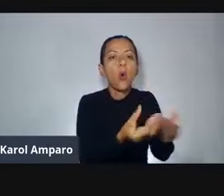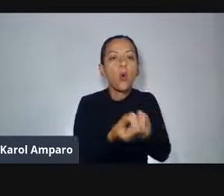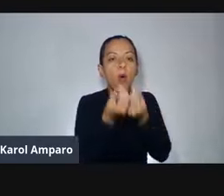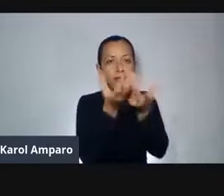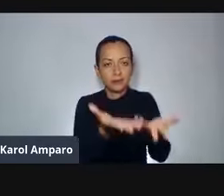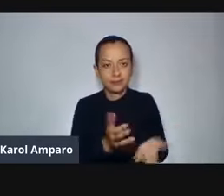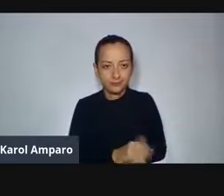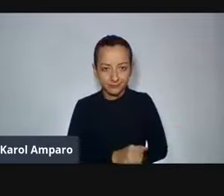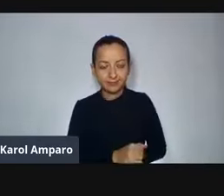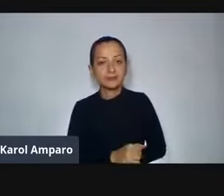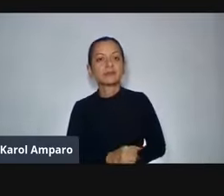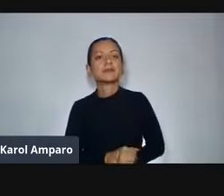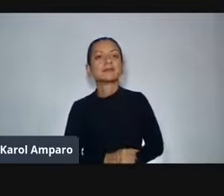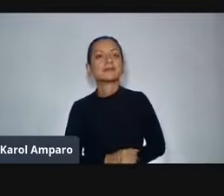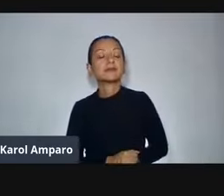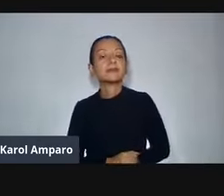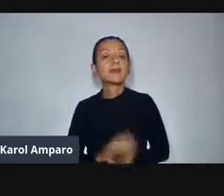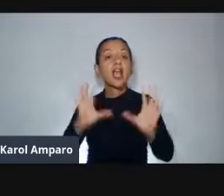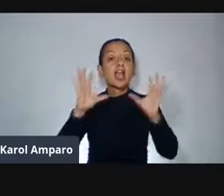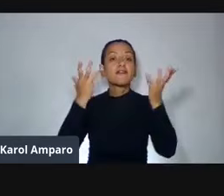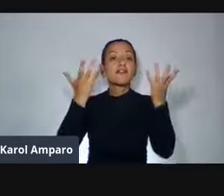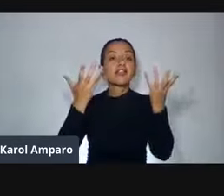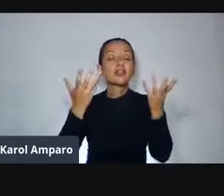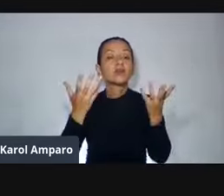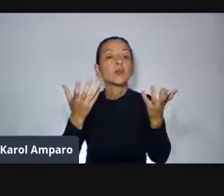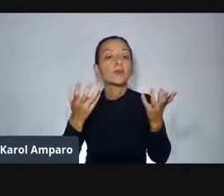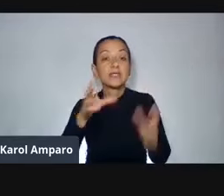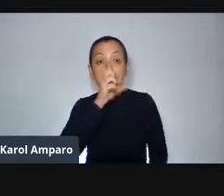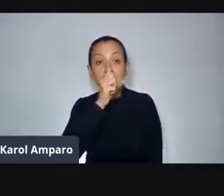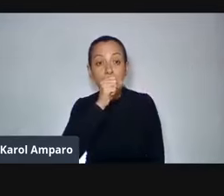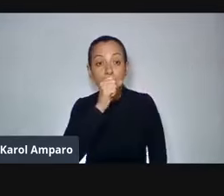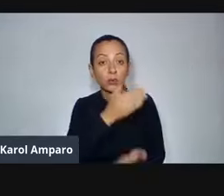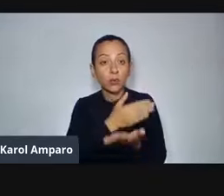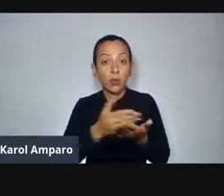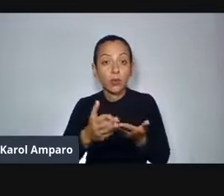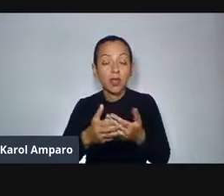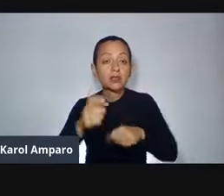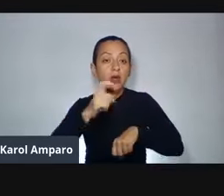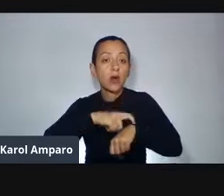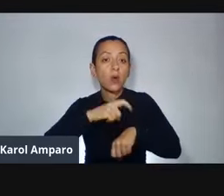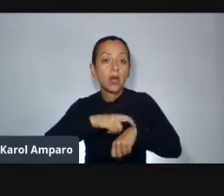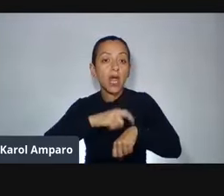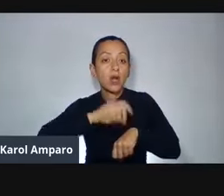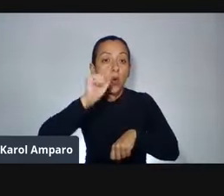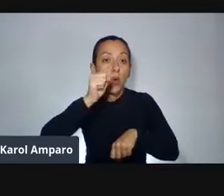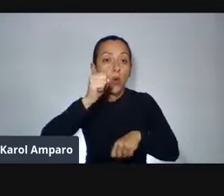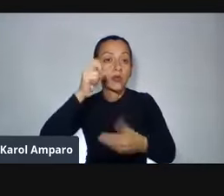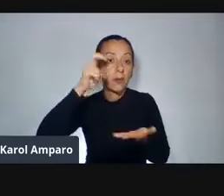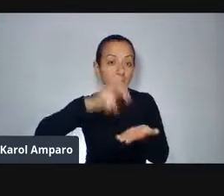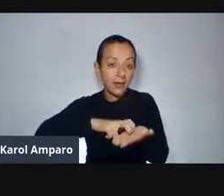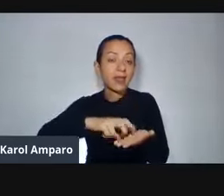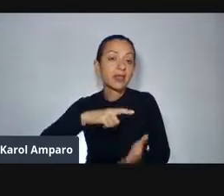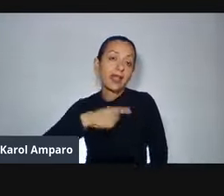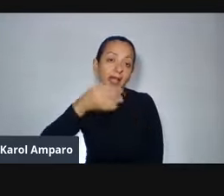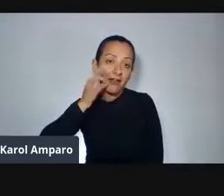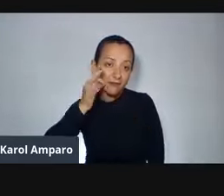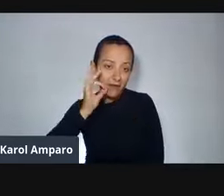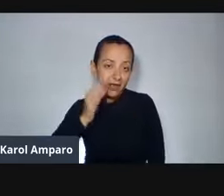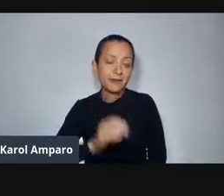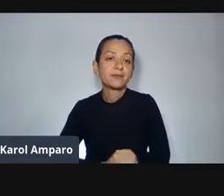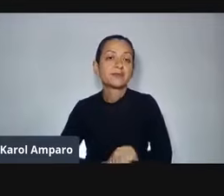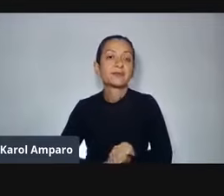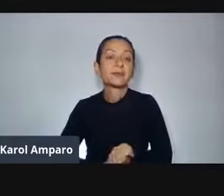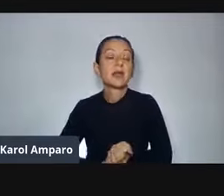O evento vai começar no sábado, às 8 horas, para os mestres tomarem café.